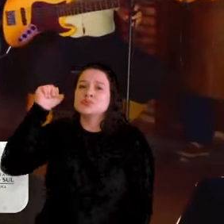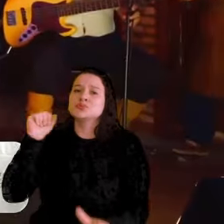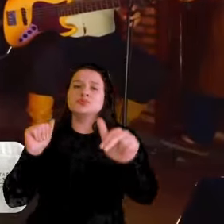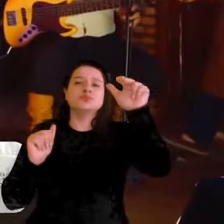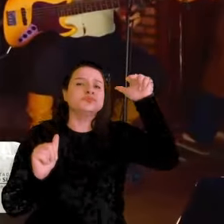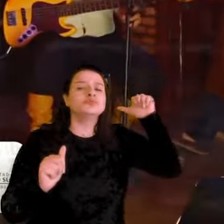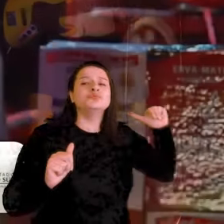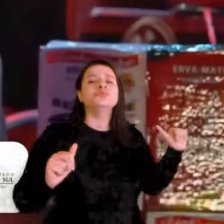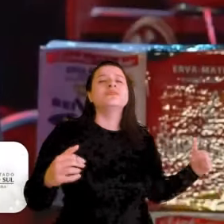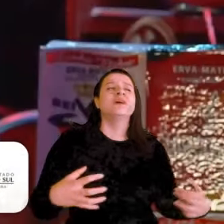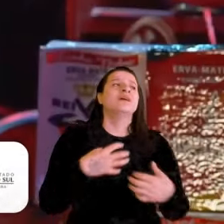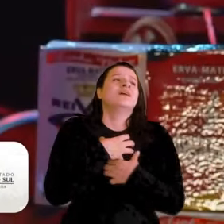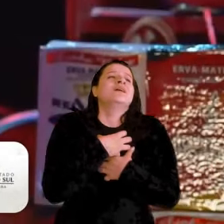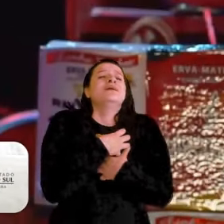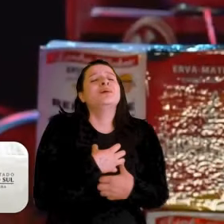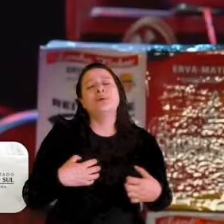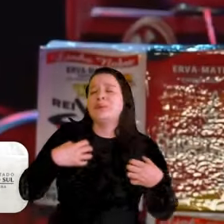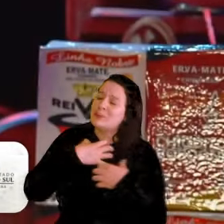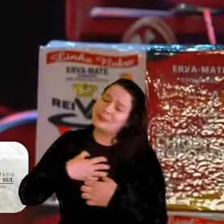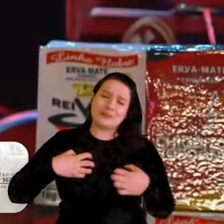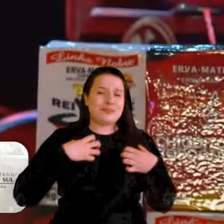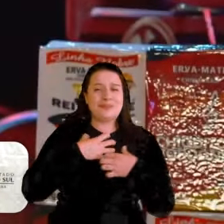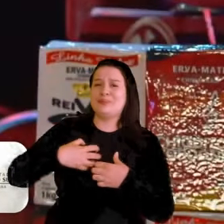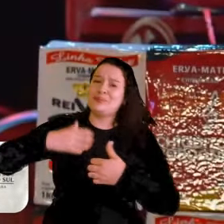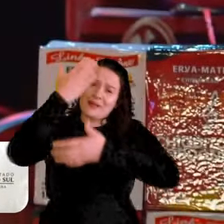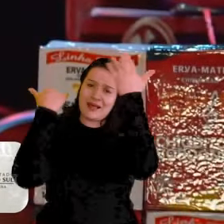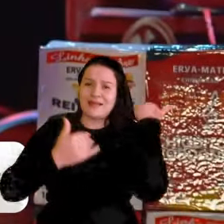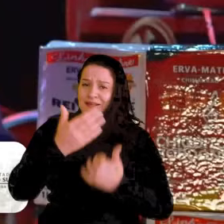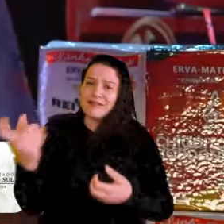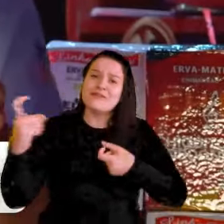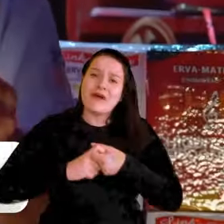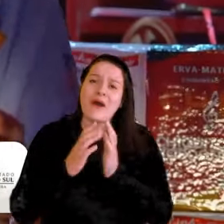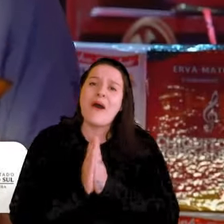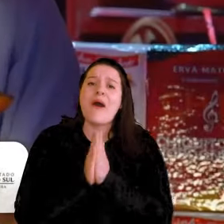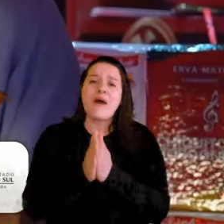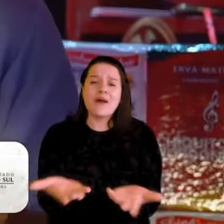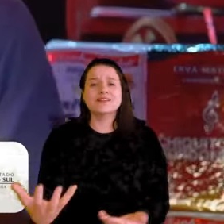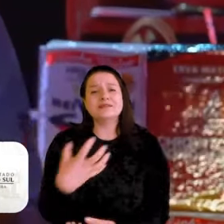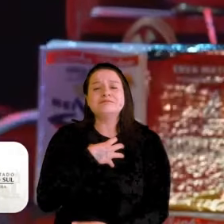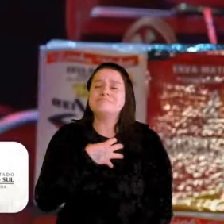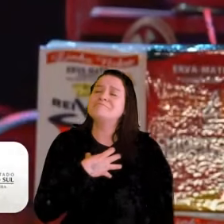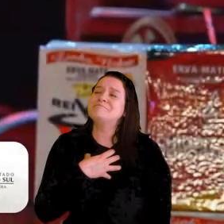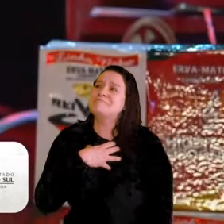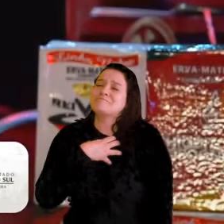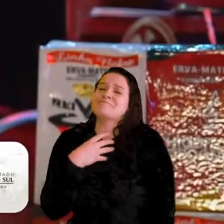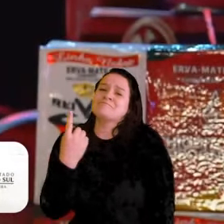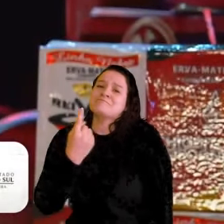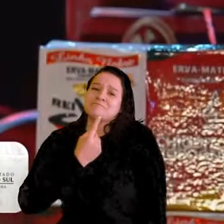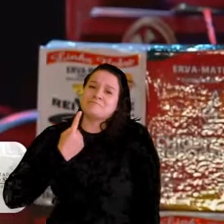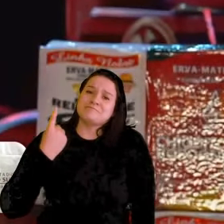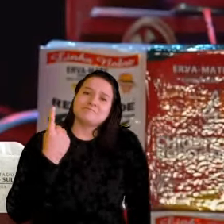meu coração soluça de dor, esqueça o passado e volta pra mim. É triste viver com